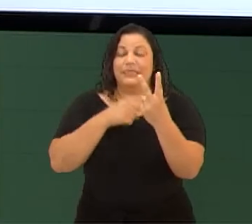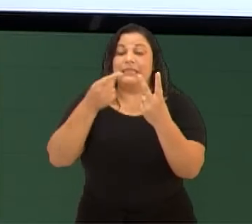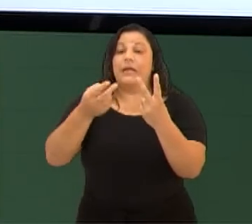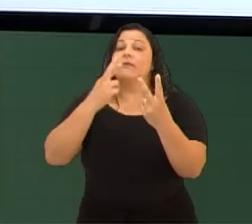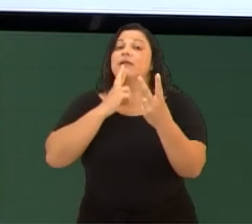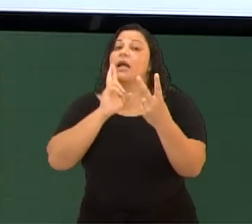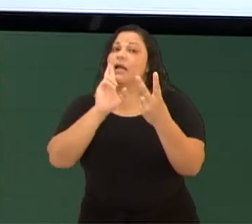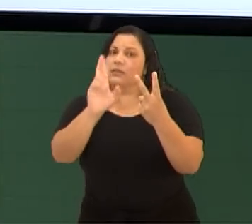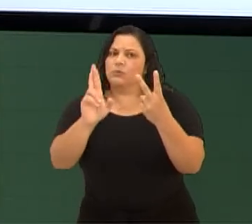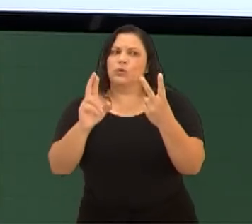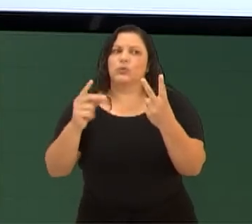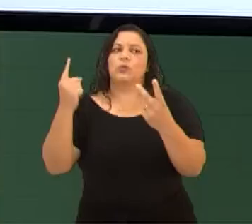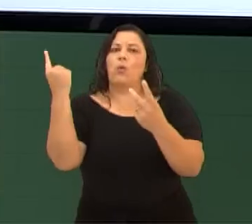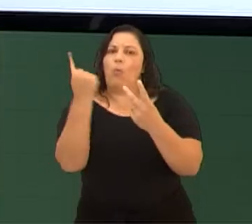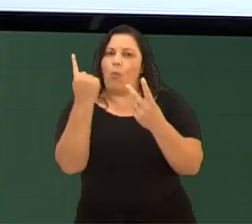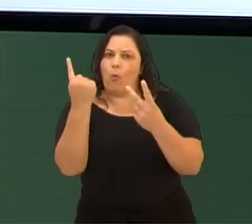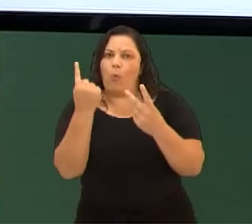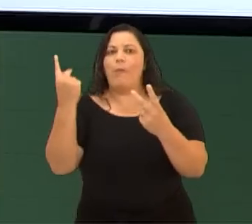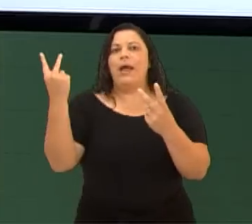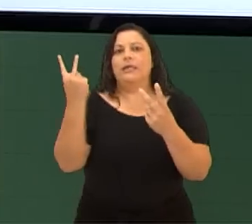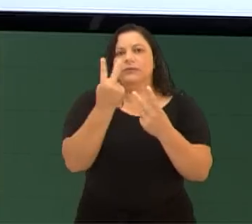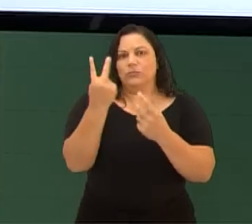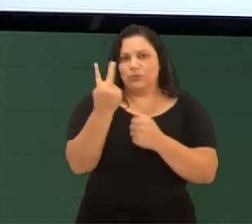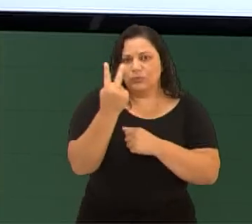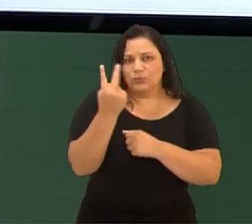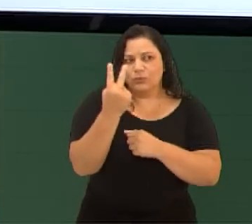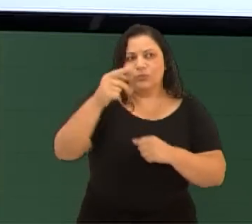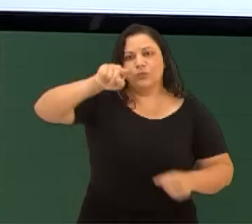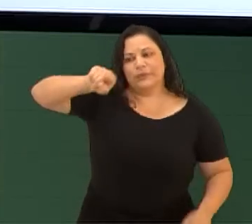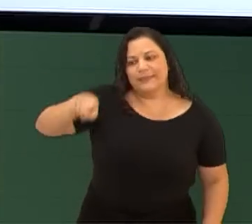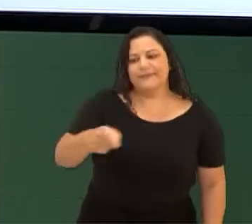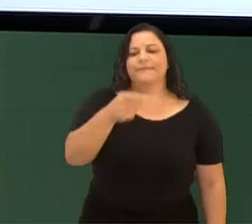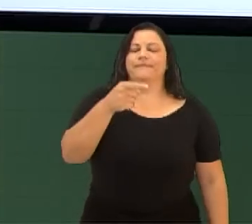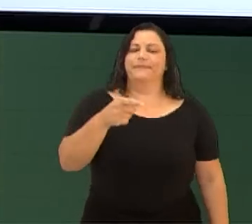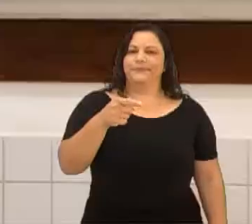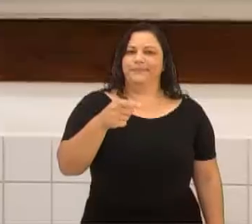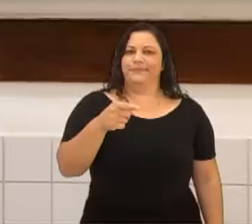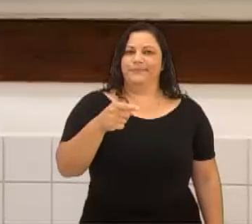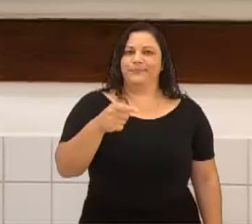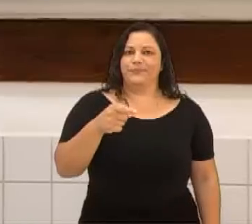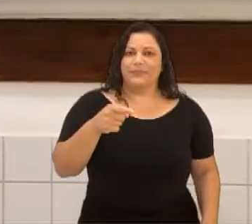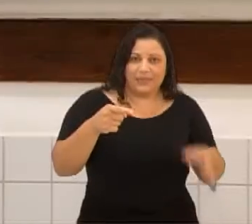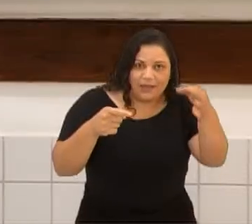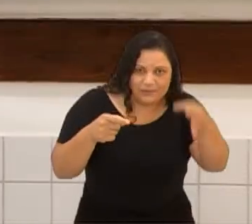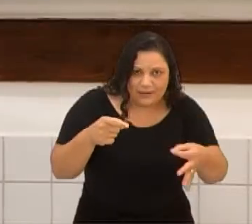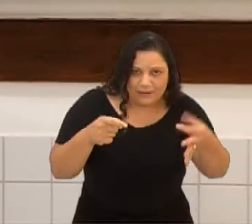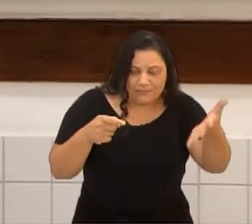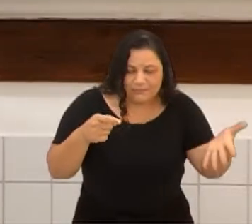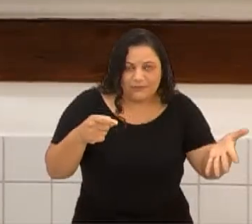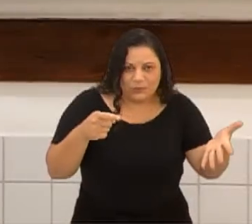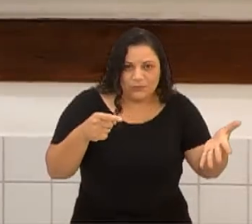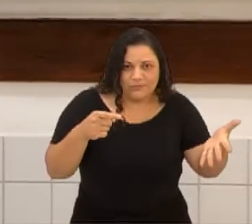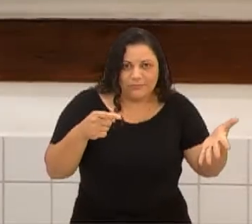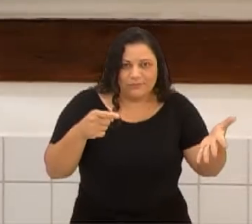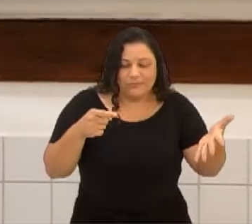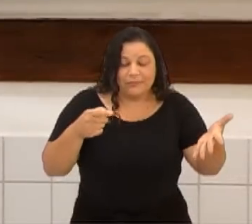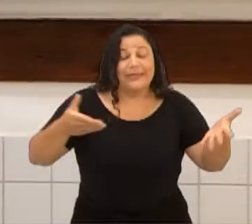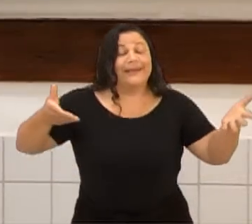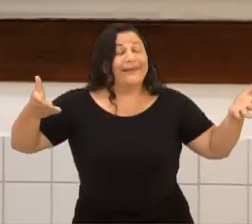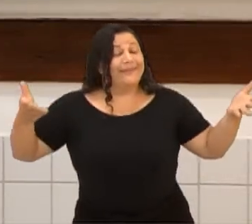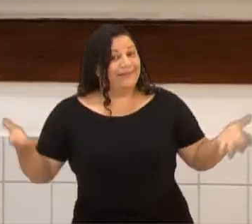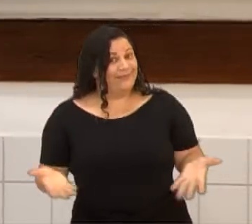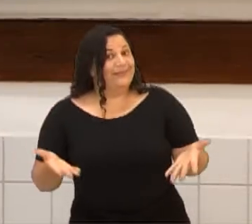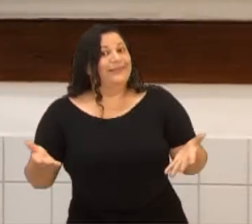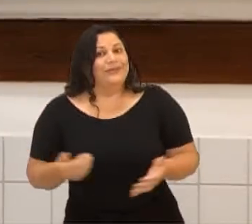no resultado também tem que ter, ó. 2 casas decimais, a vírgula vem aqui. Certinho?